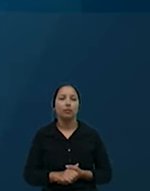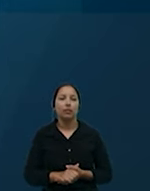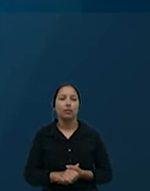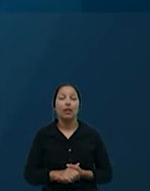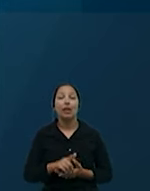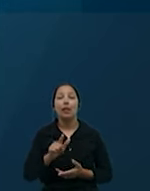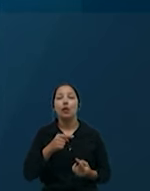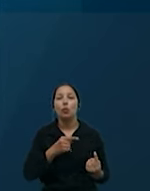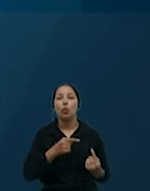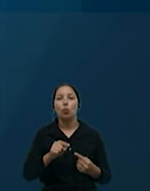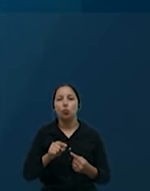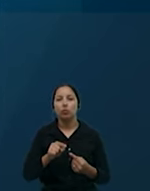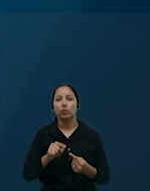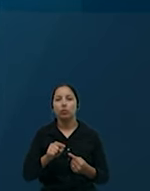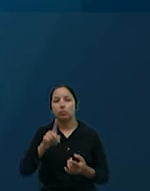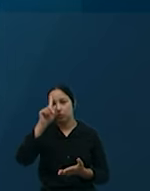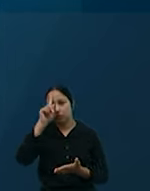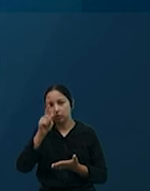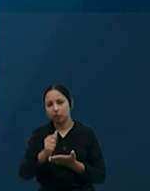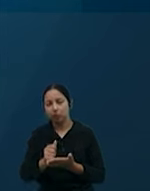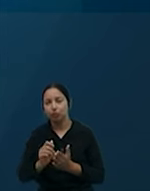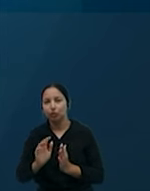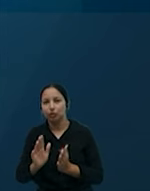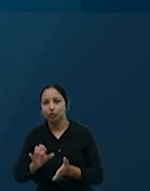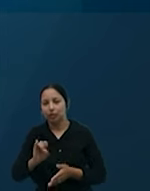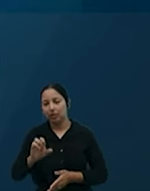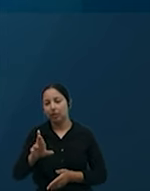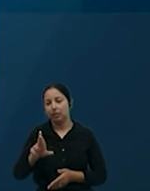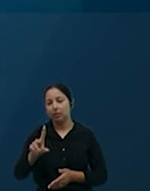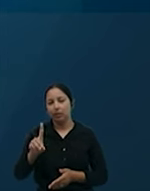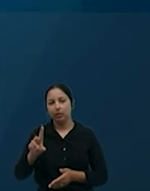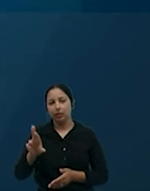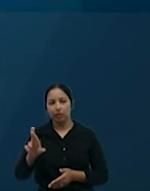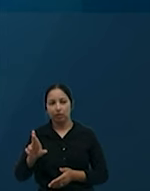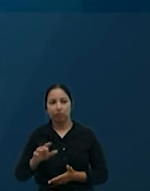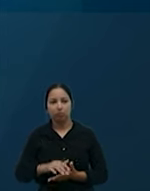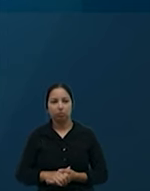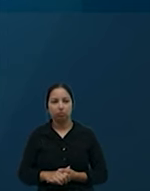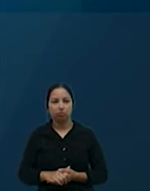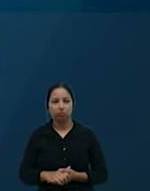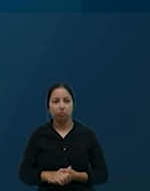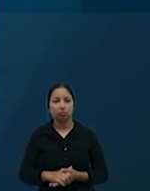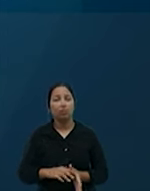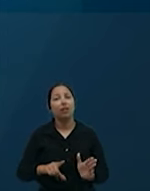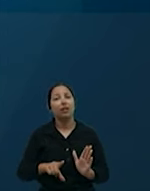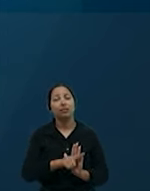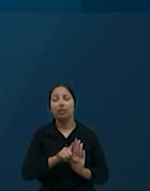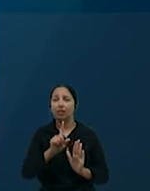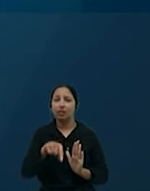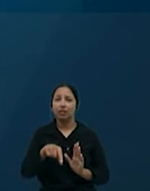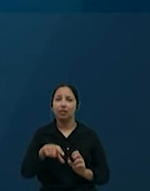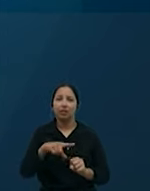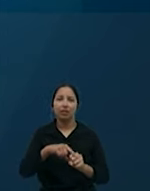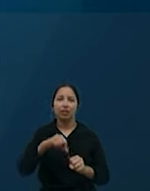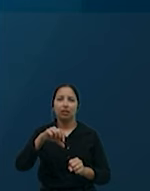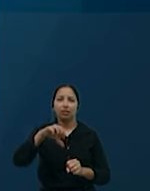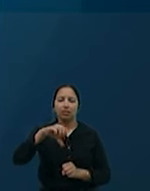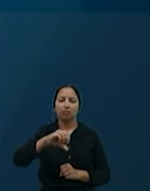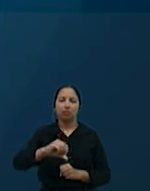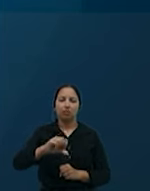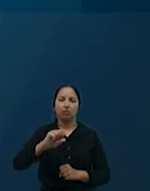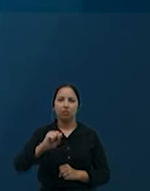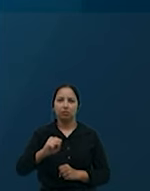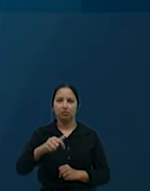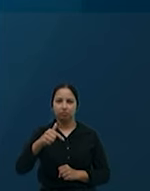decisão proferida em IRDR, a previsão legal é essa, artigo 987,